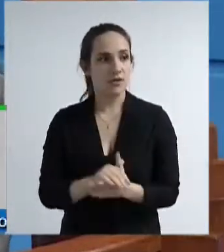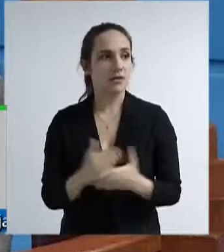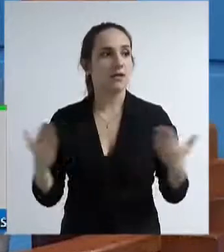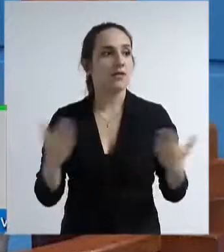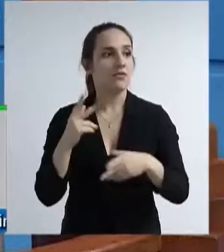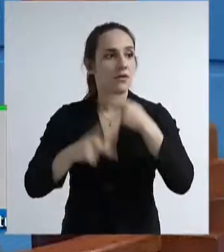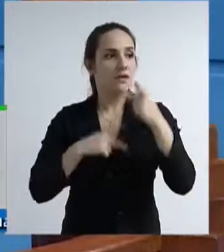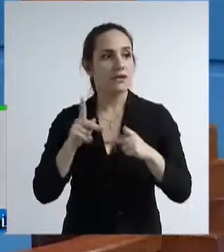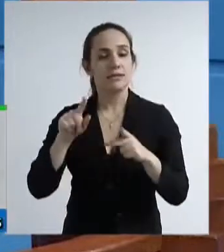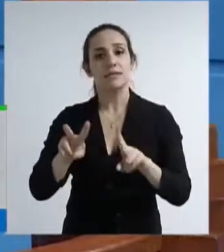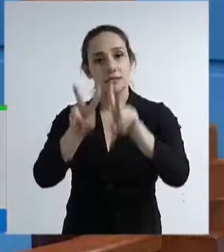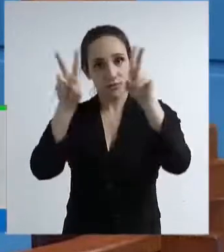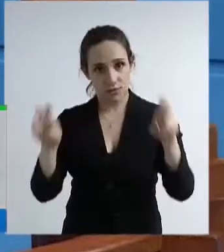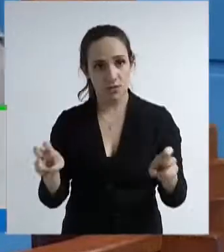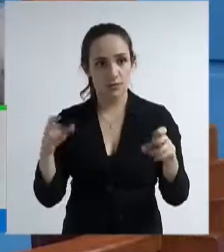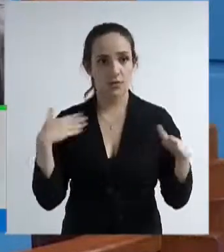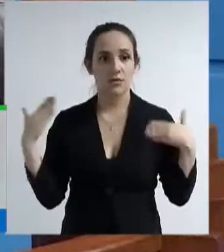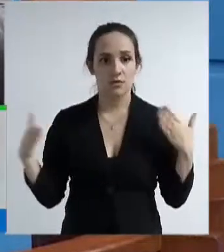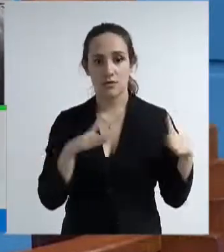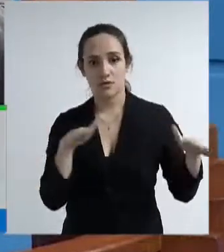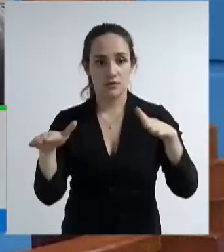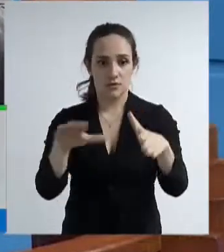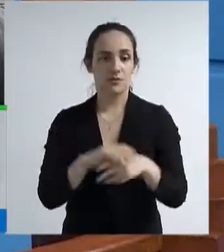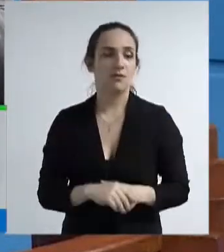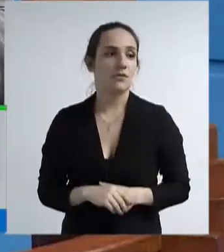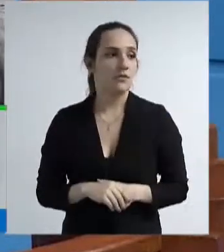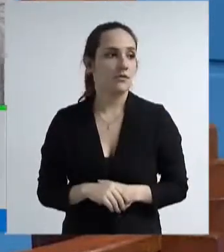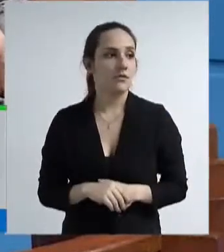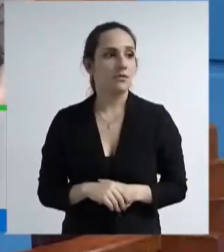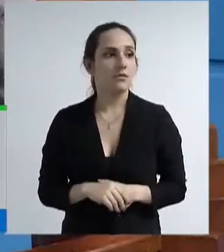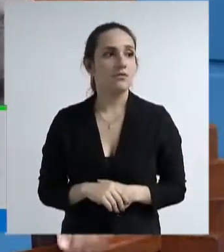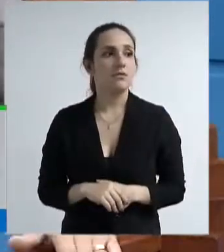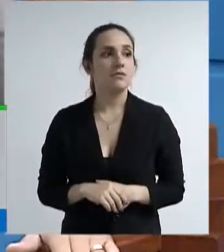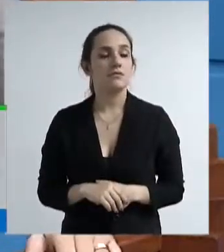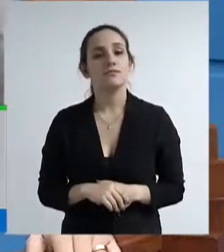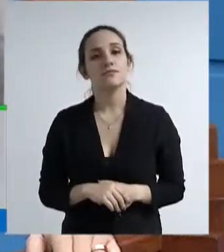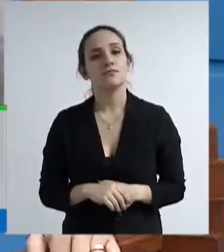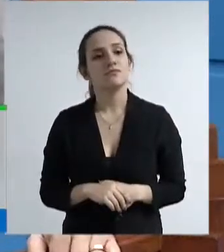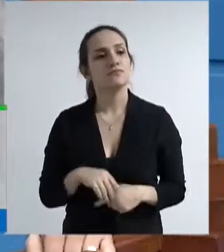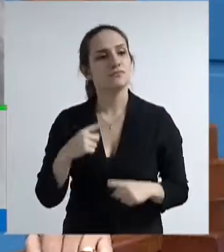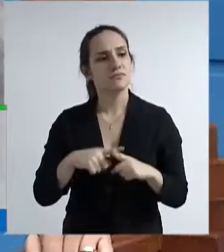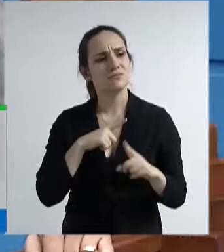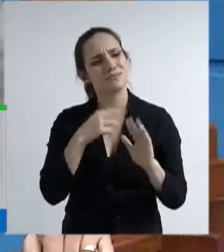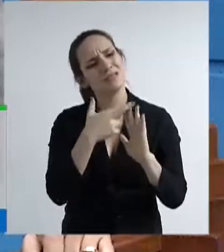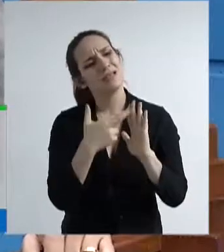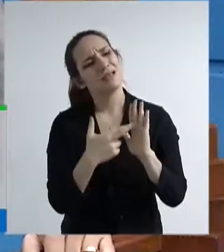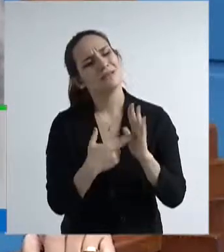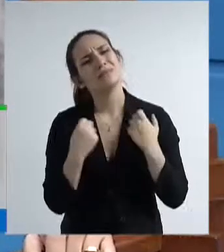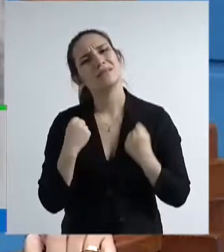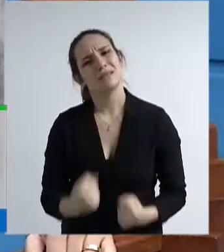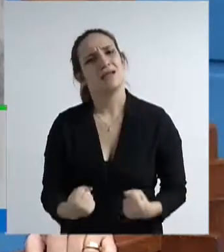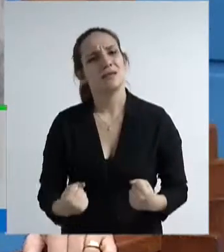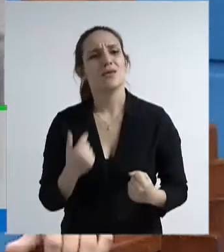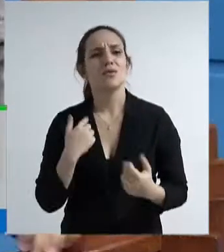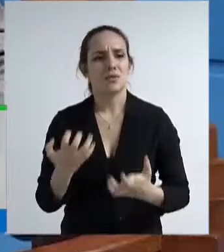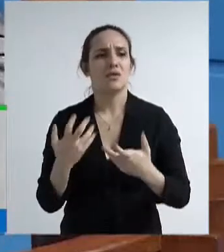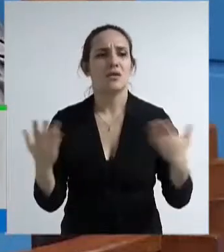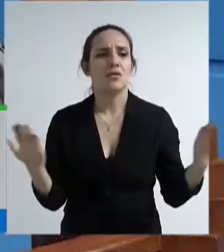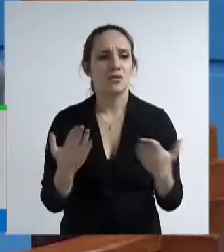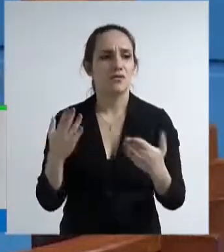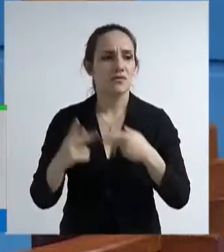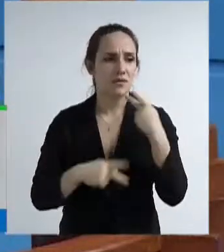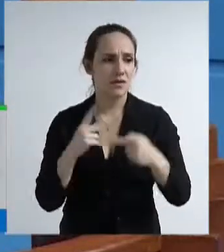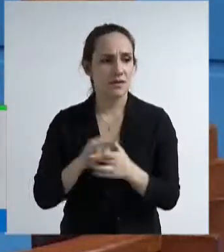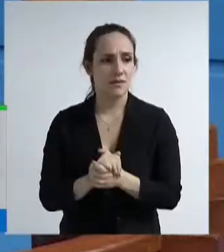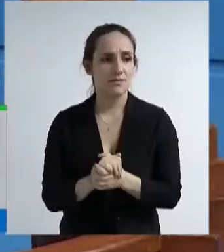tema turismo e fazendo a correlação com essa excessiva regulamentação, venho aqui trazer uma